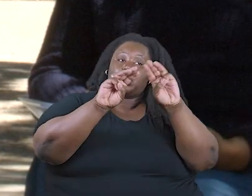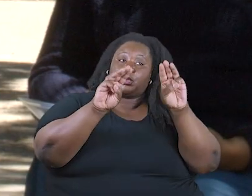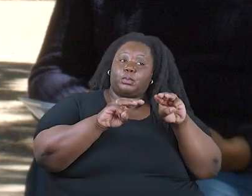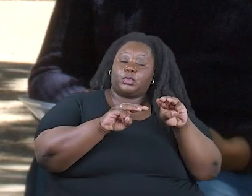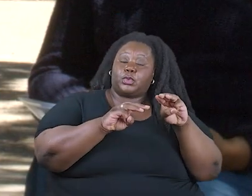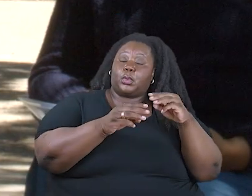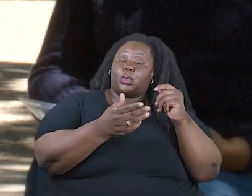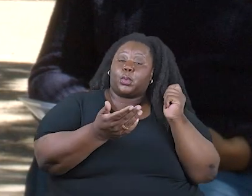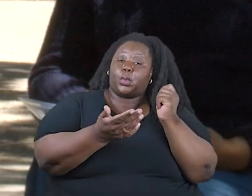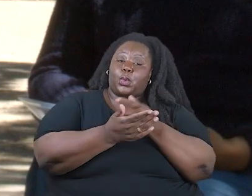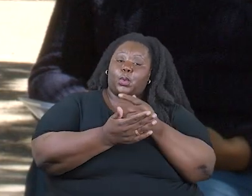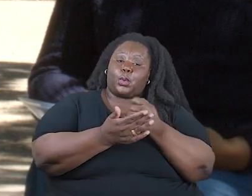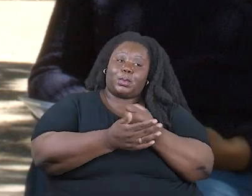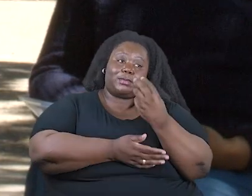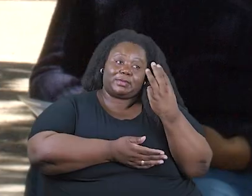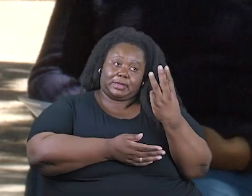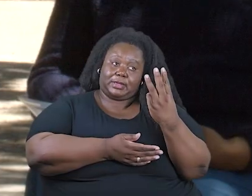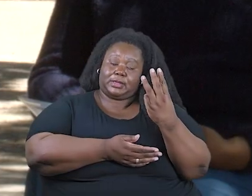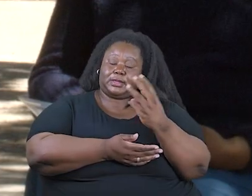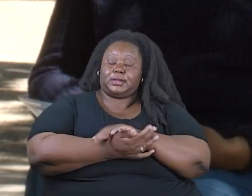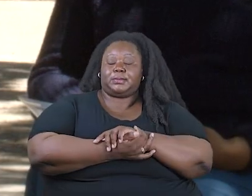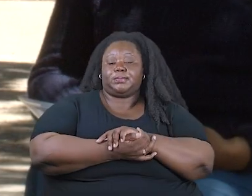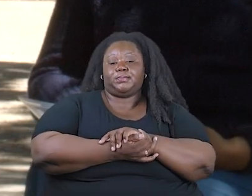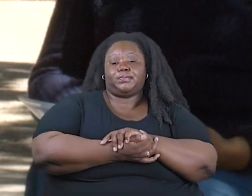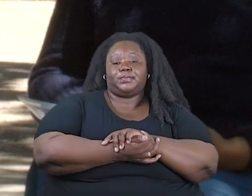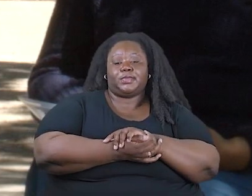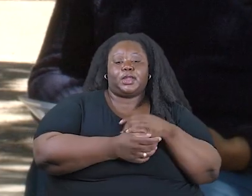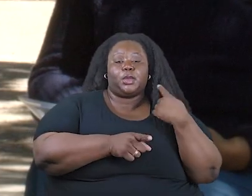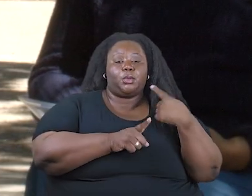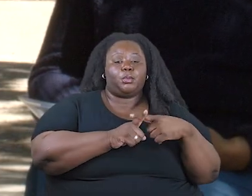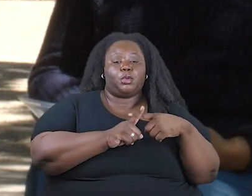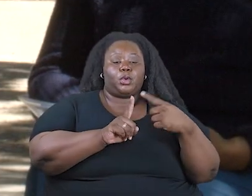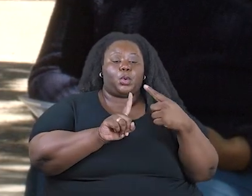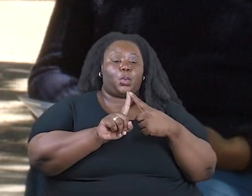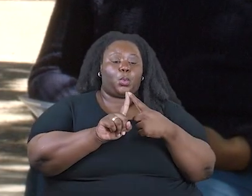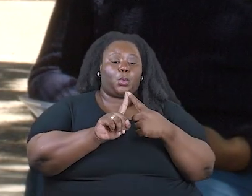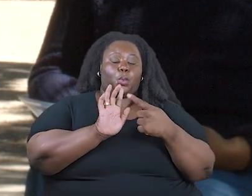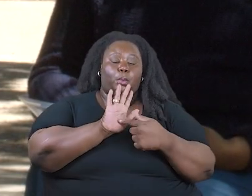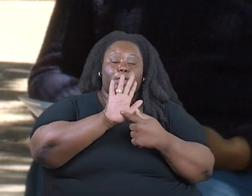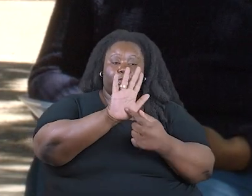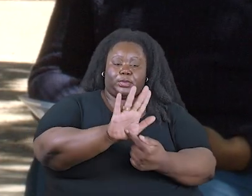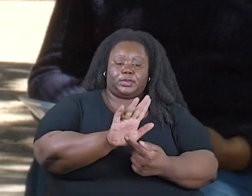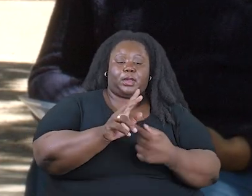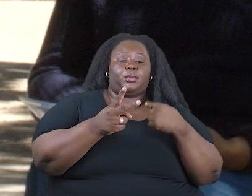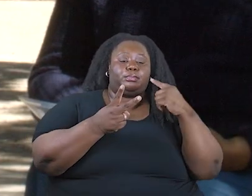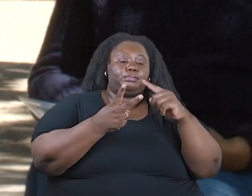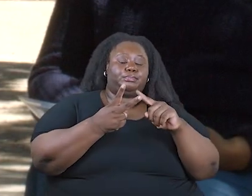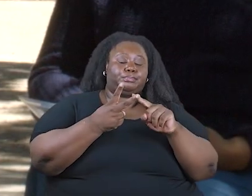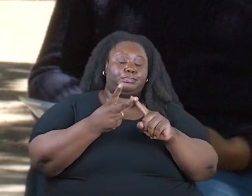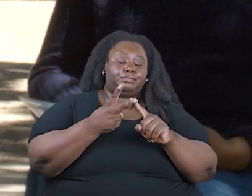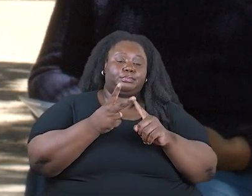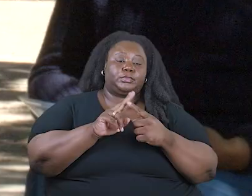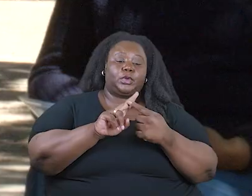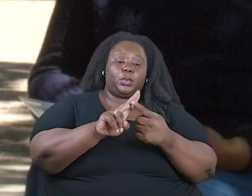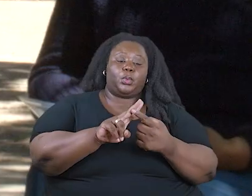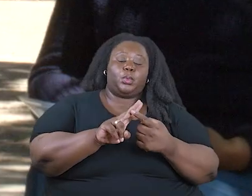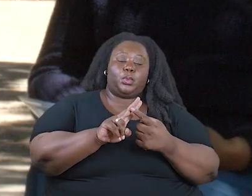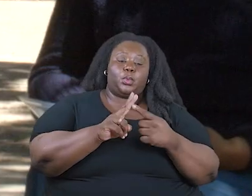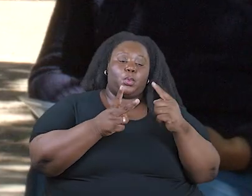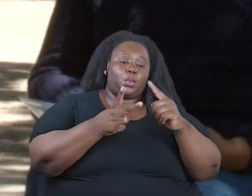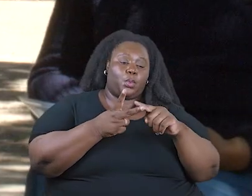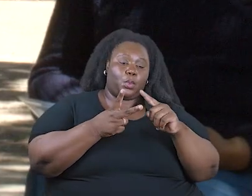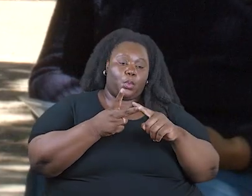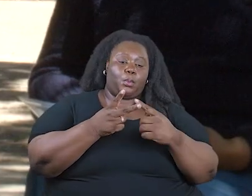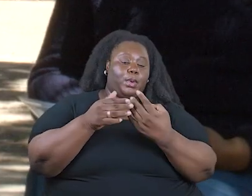comprava obrigatoriamente 3 cópias. Porque aí ficava uma cópia de exposição, uma cópia na